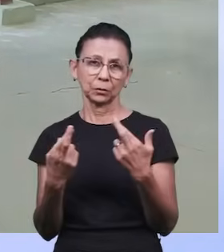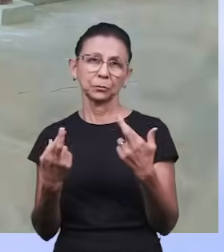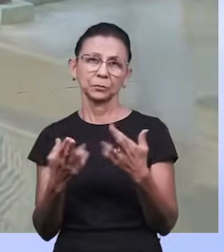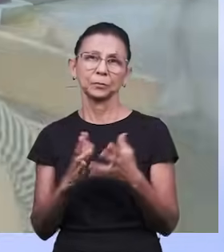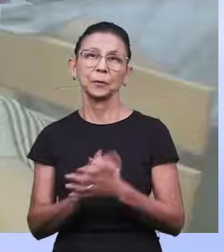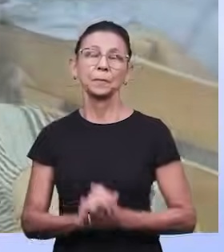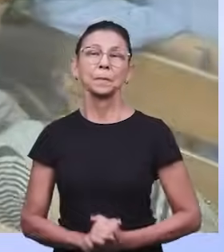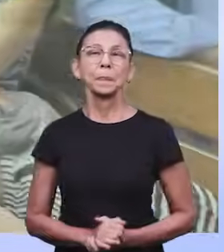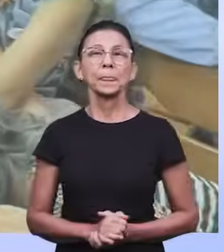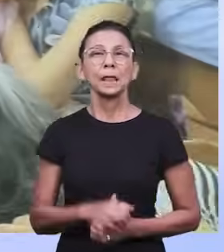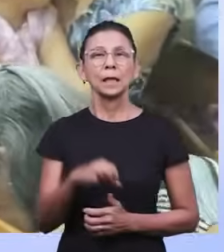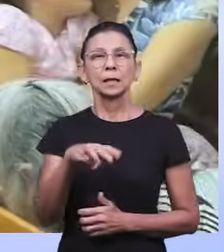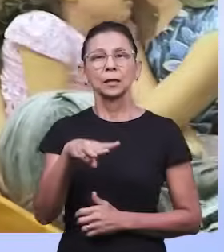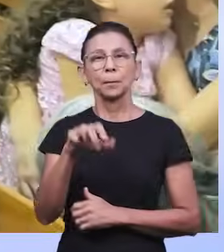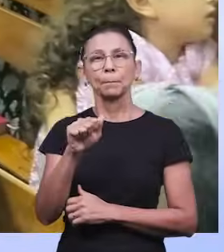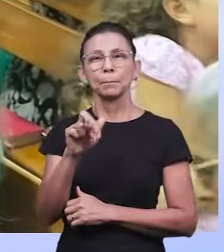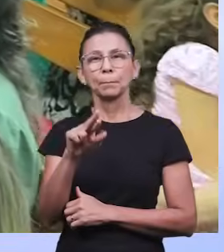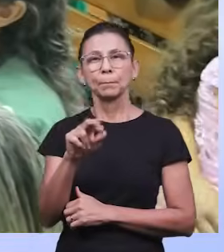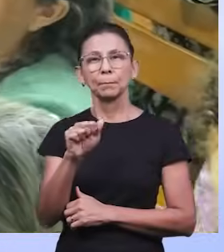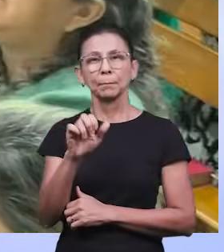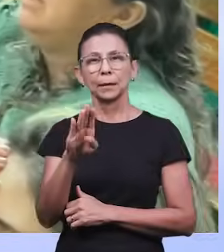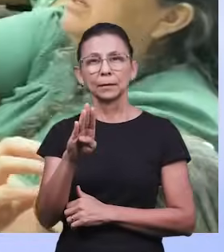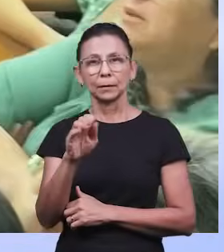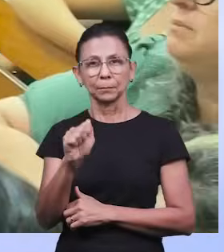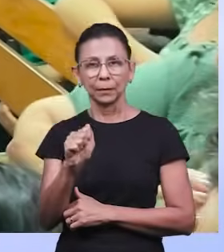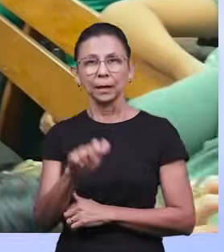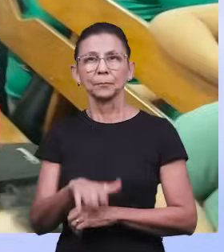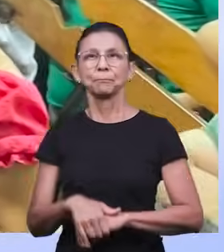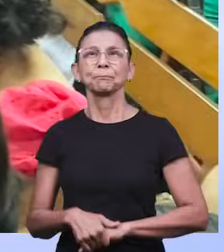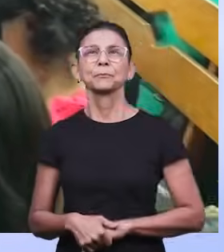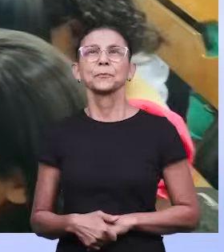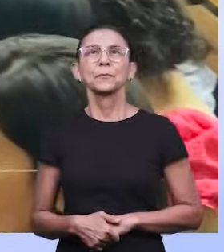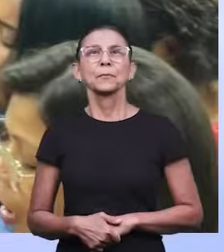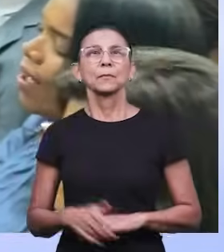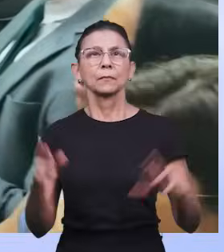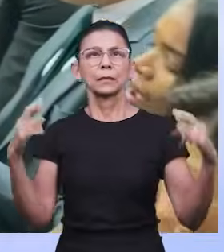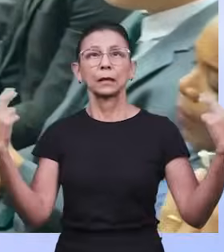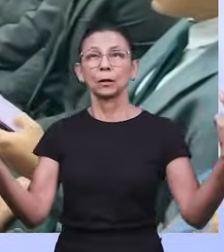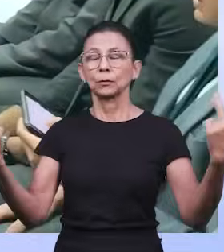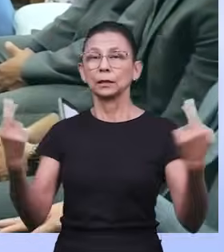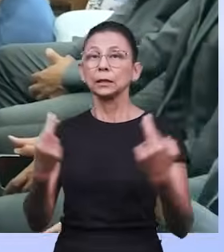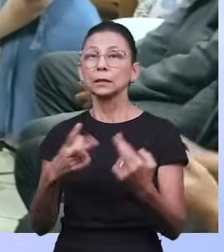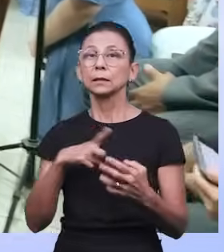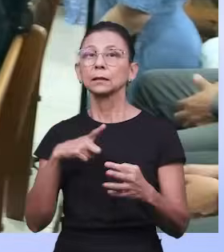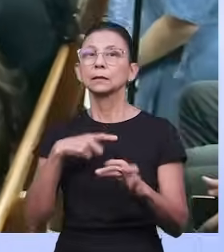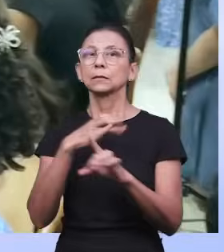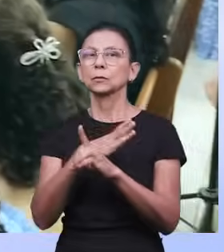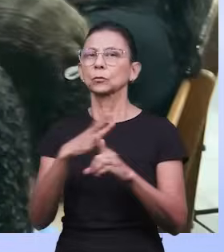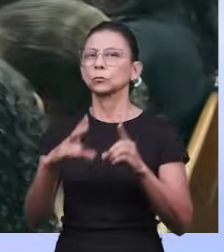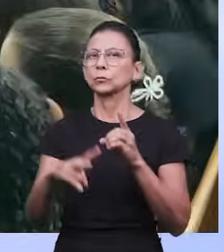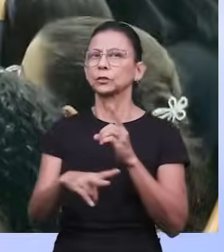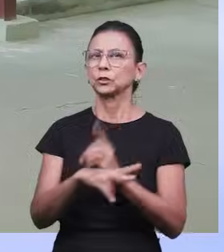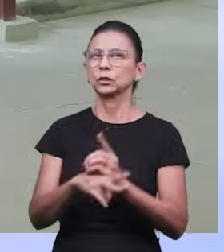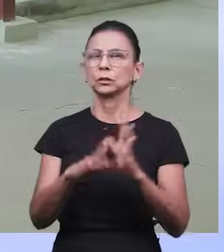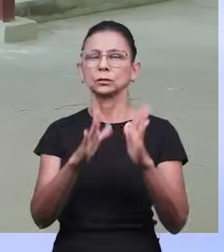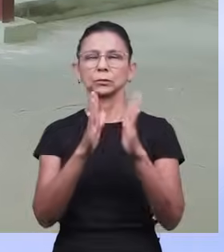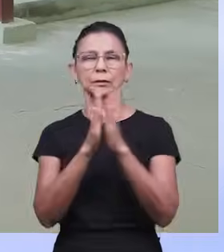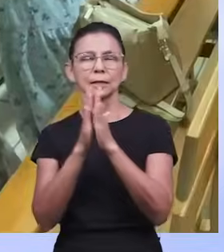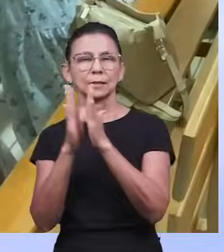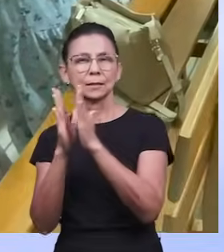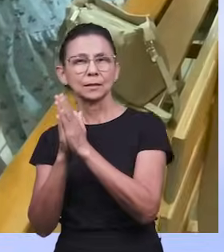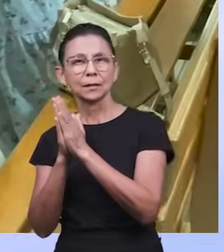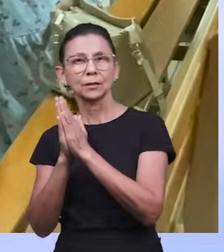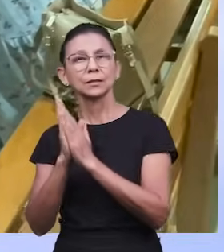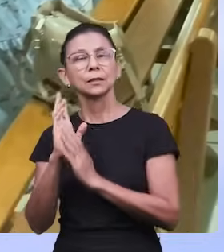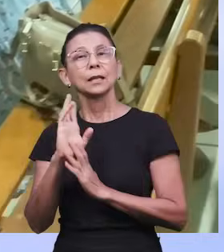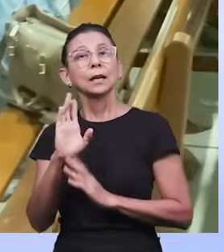Senhor deu uma orientação, e desde sexta-feira, né, nós estamos reunidos com os irmãos, onde fizemos uma vigília de oração, depois